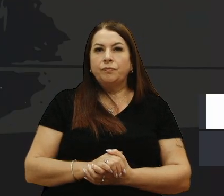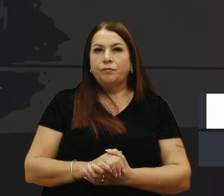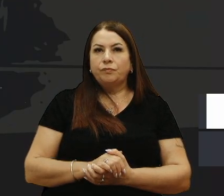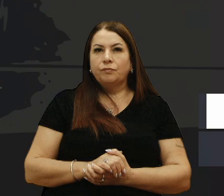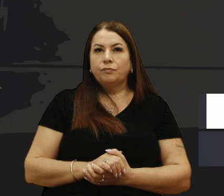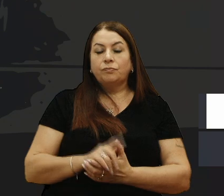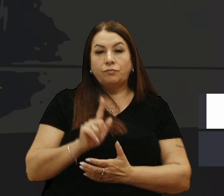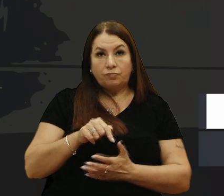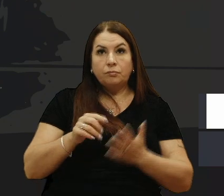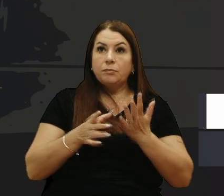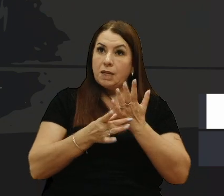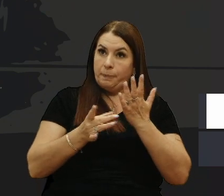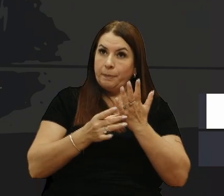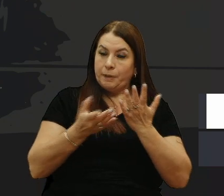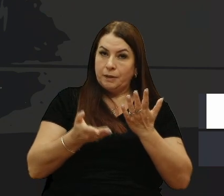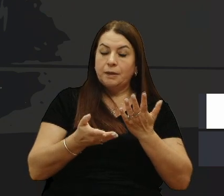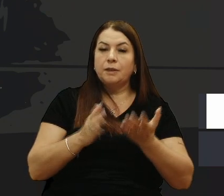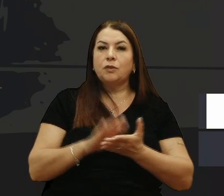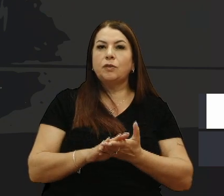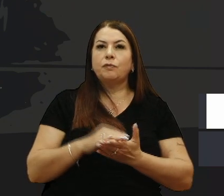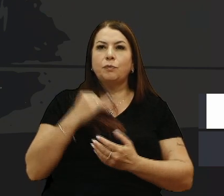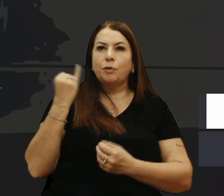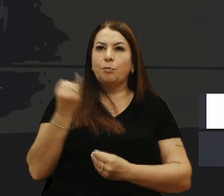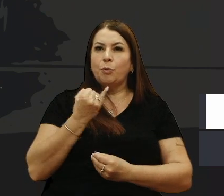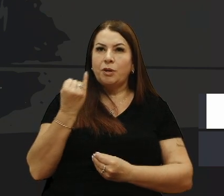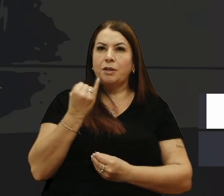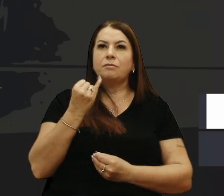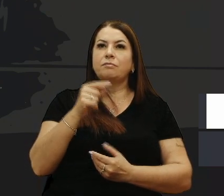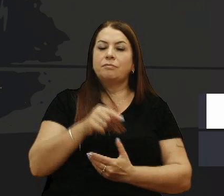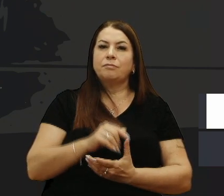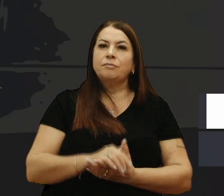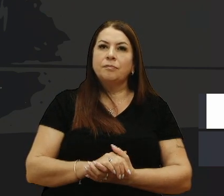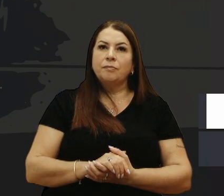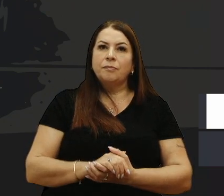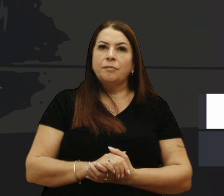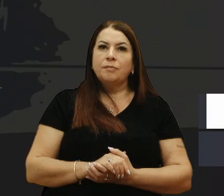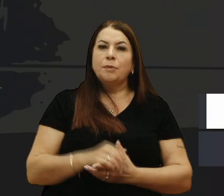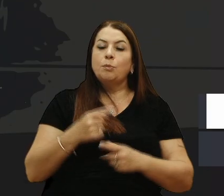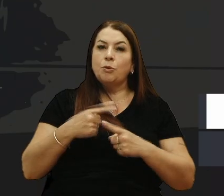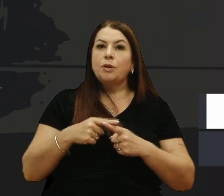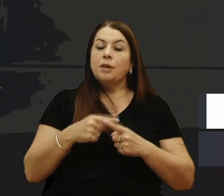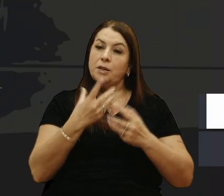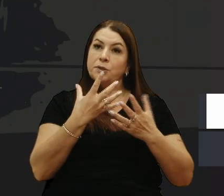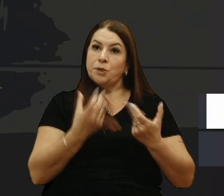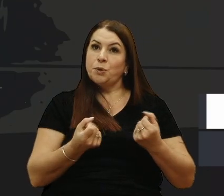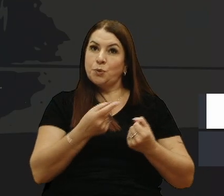Essa habilidade foi fundamental e importante, porque